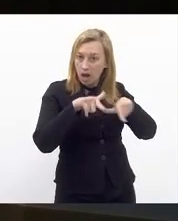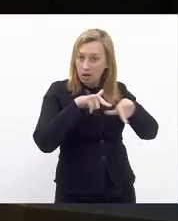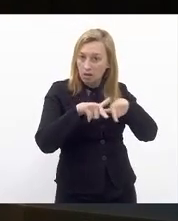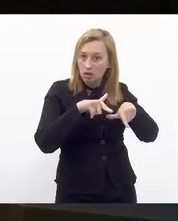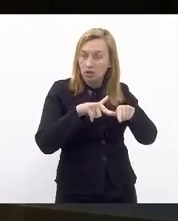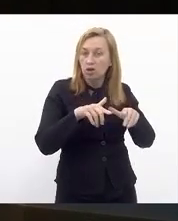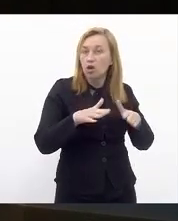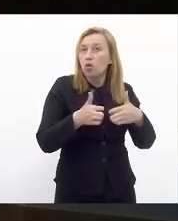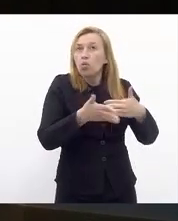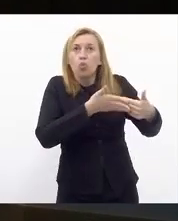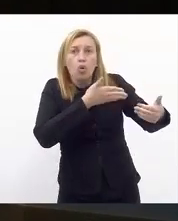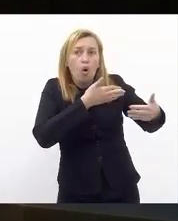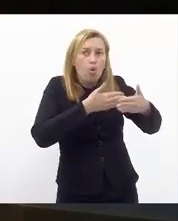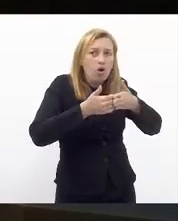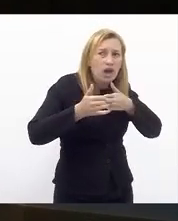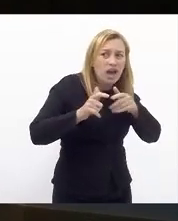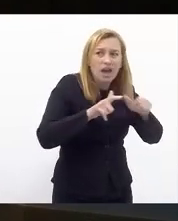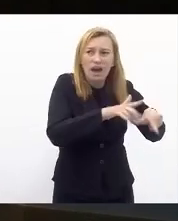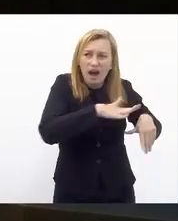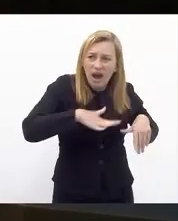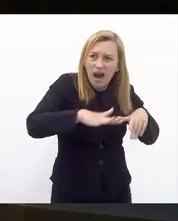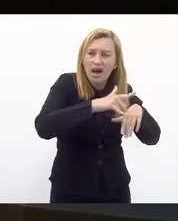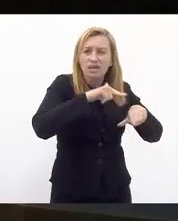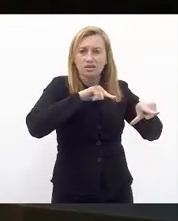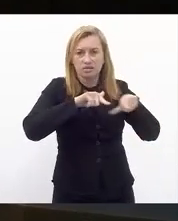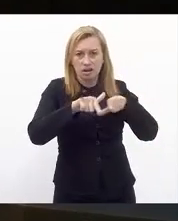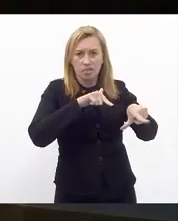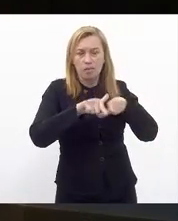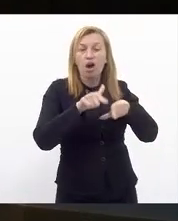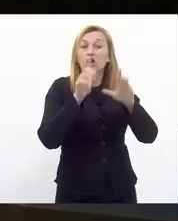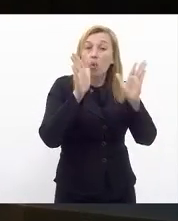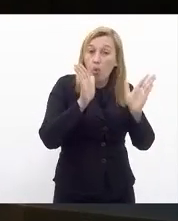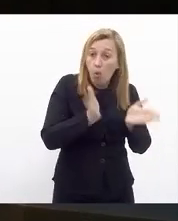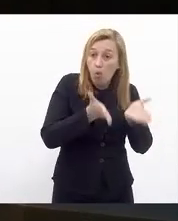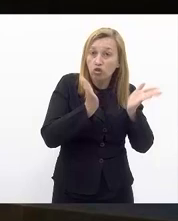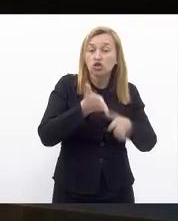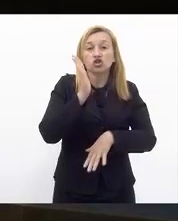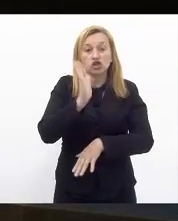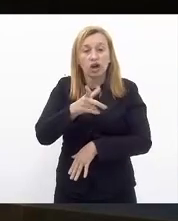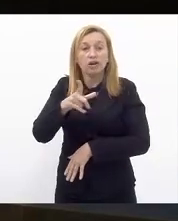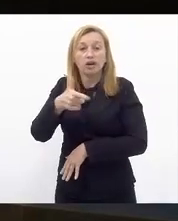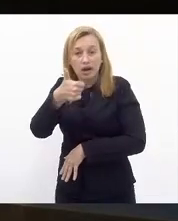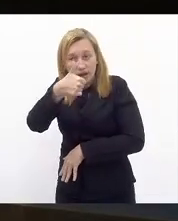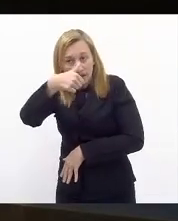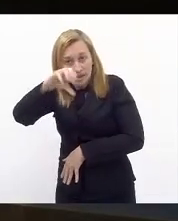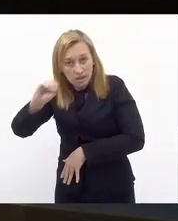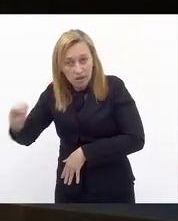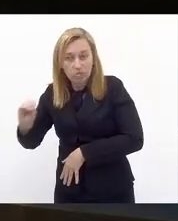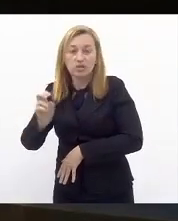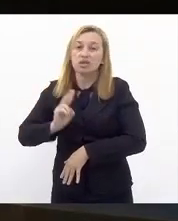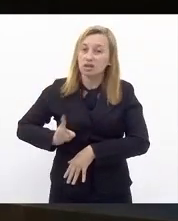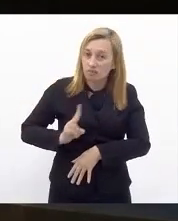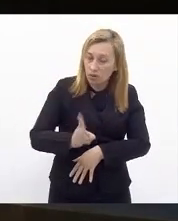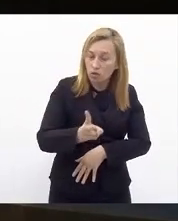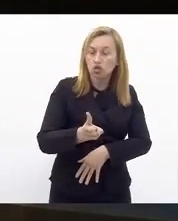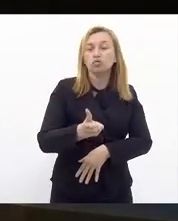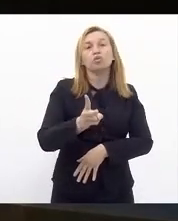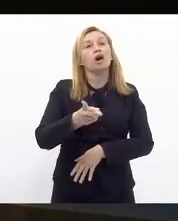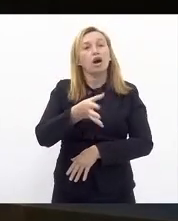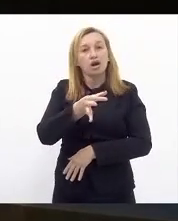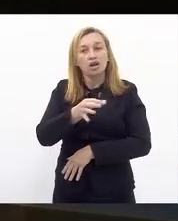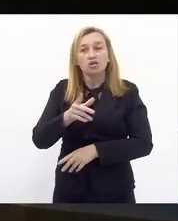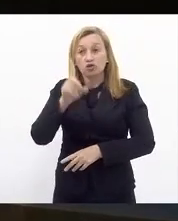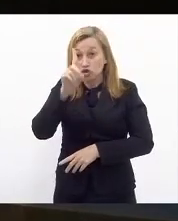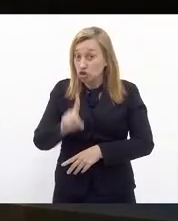seja em qualquer tipo de atividade tá hoje já é 100 porcento e vai continuar mantendo o mesmo